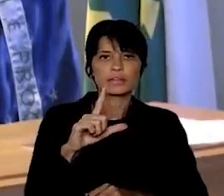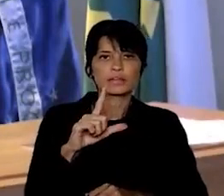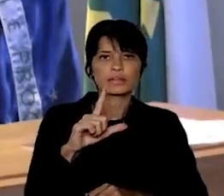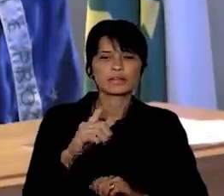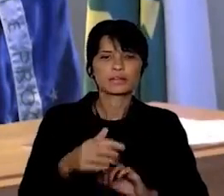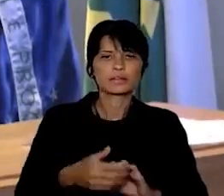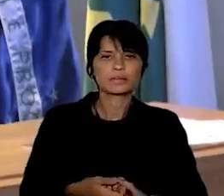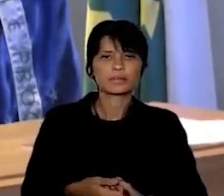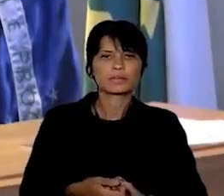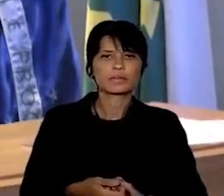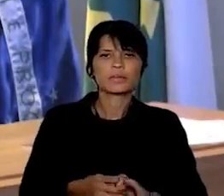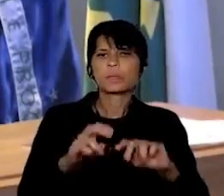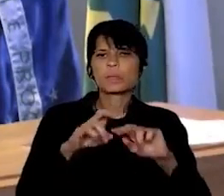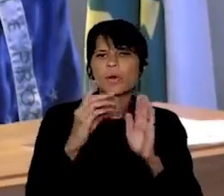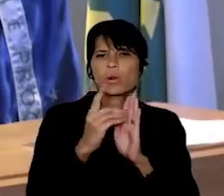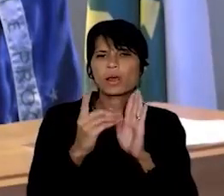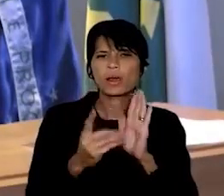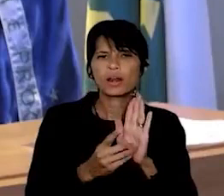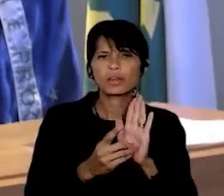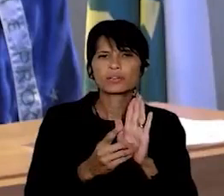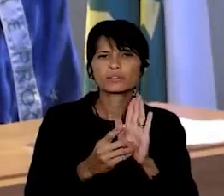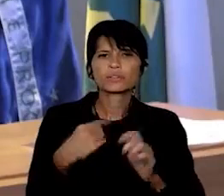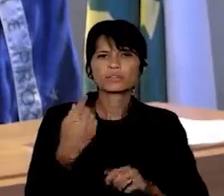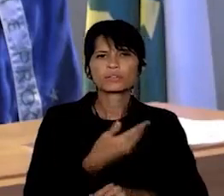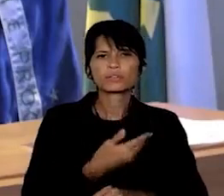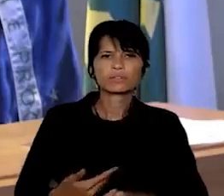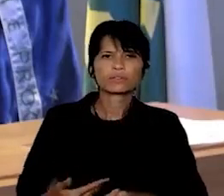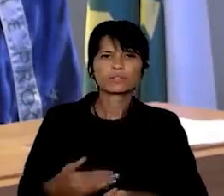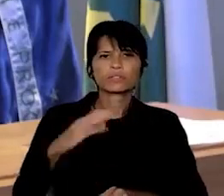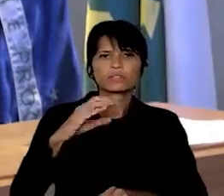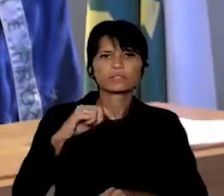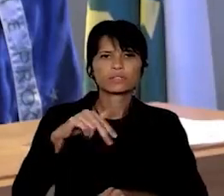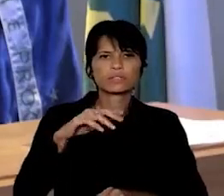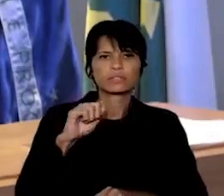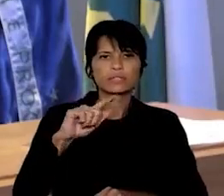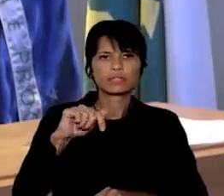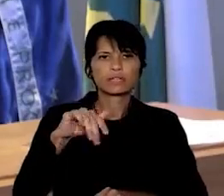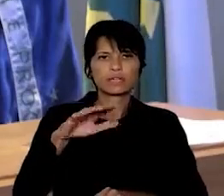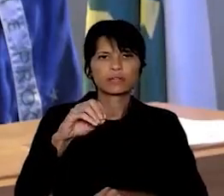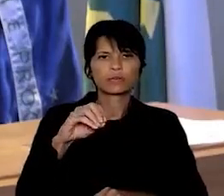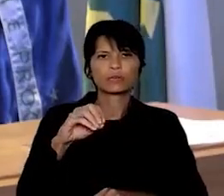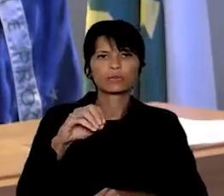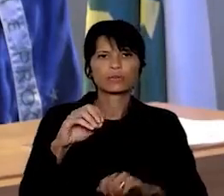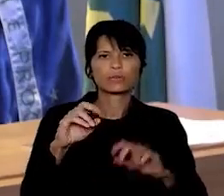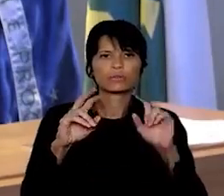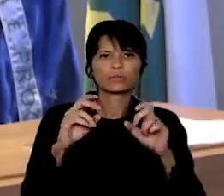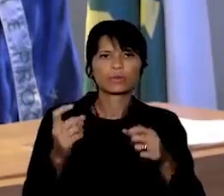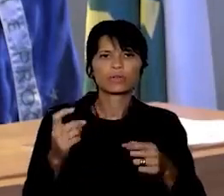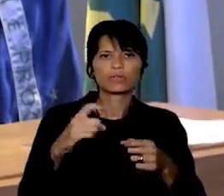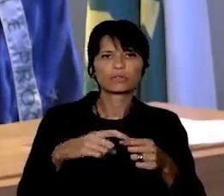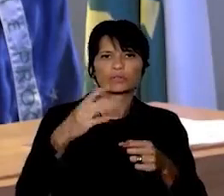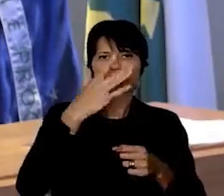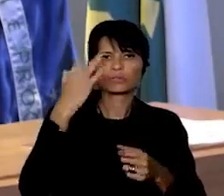de um decreto da nossa governadora em exercício Eliana leão no que diz respeito aí ao retorno dos servidores